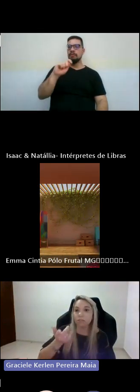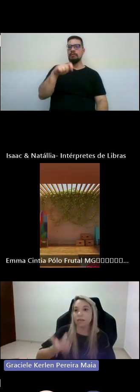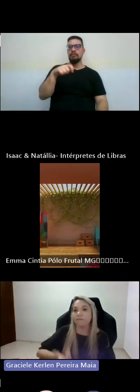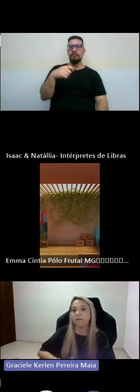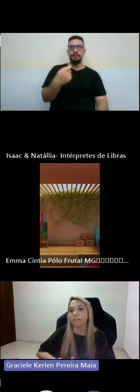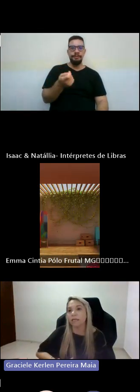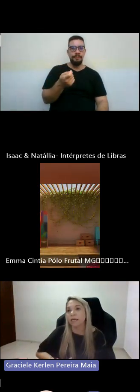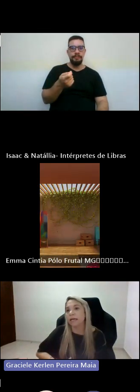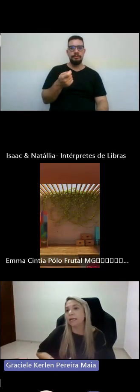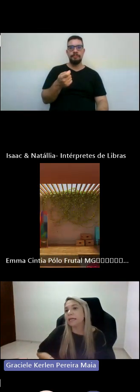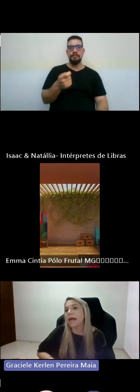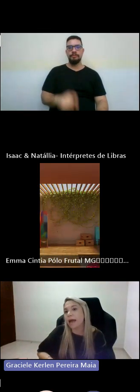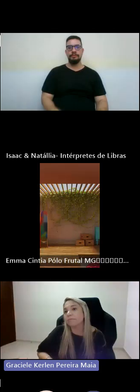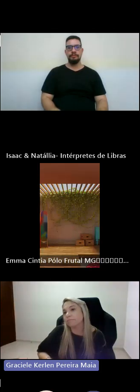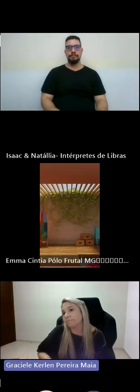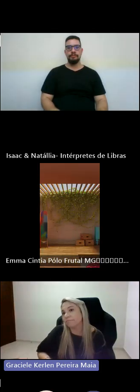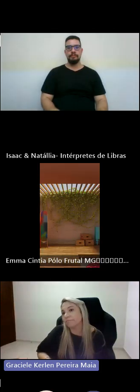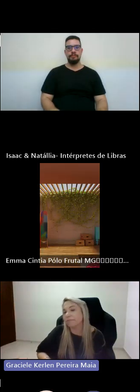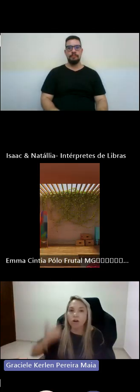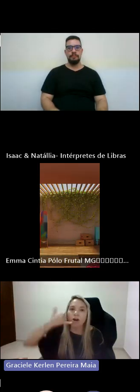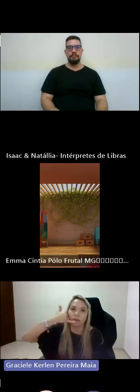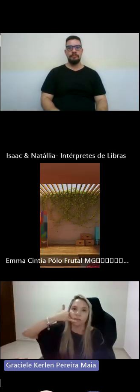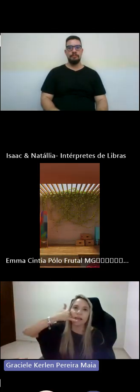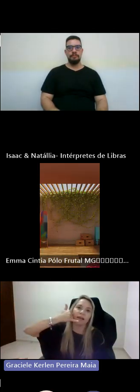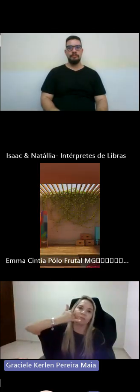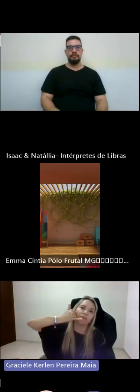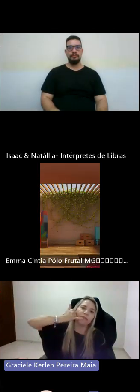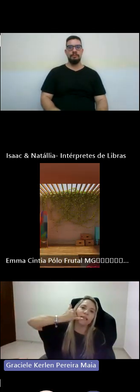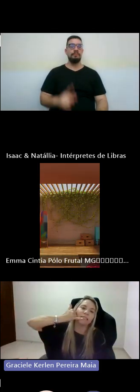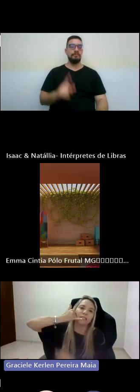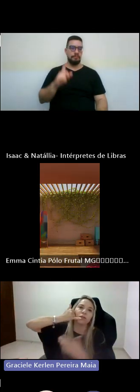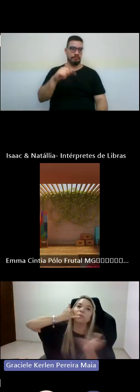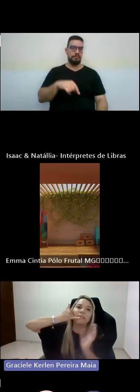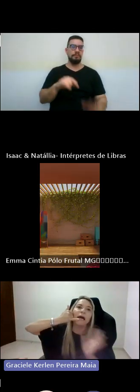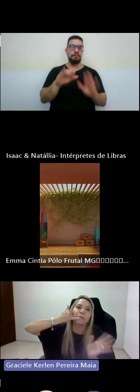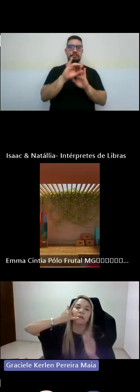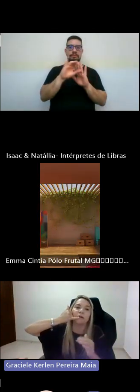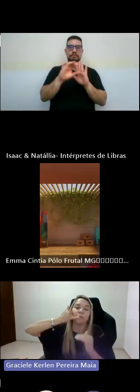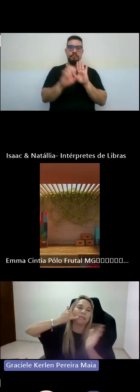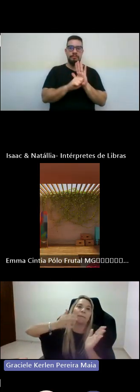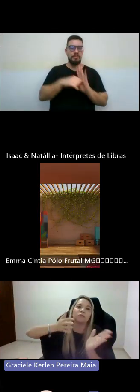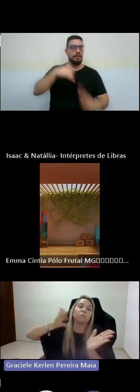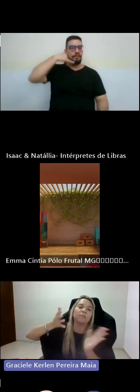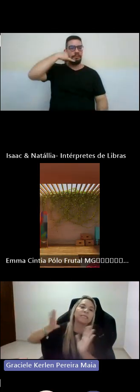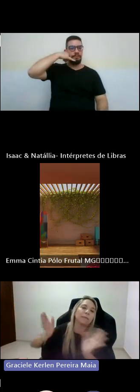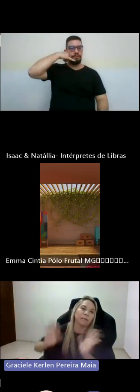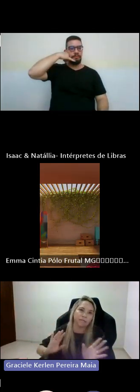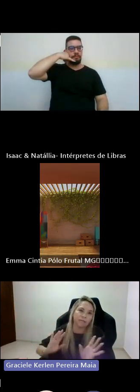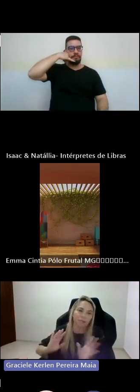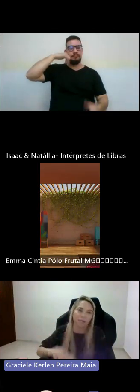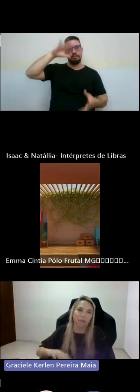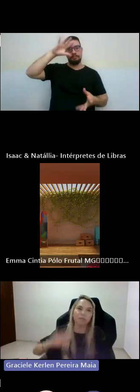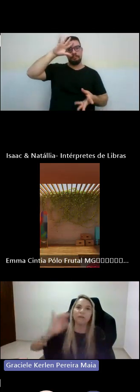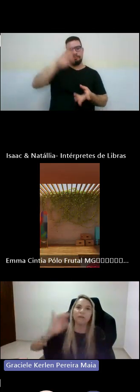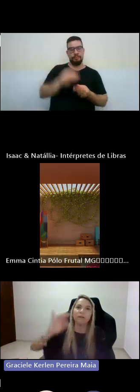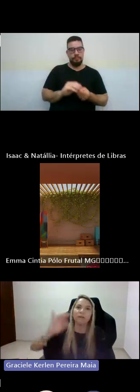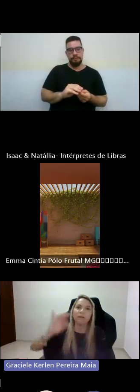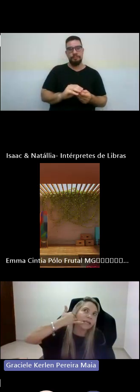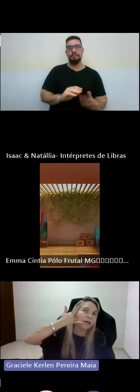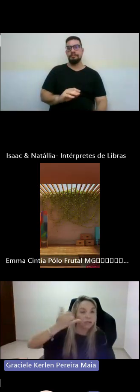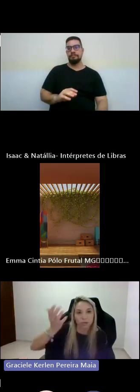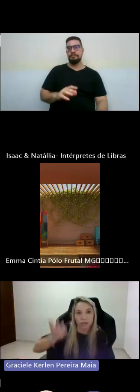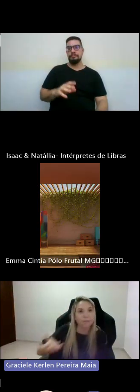sinal de telefone, ele é icônico, certo? Se eu fizer assim, todo mundo sabe. A pessoa não precisa saber língua de sinais. Eu viro e